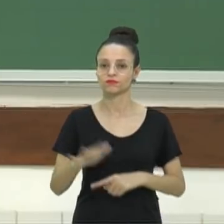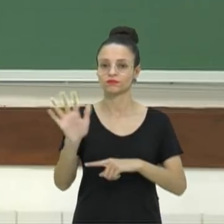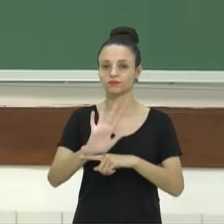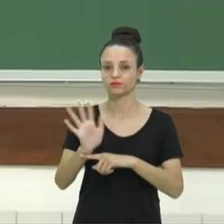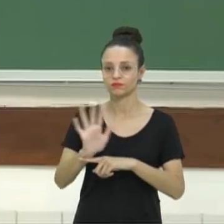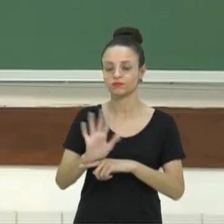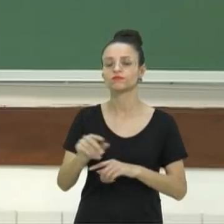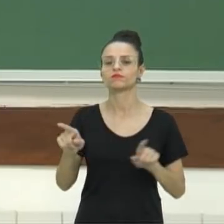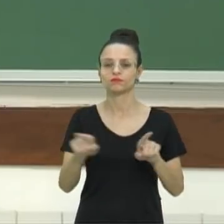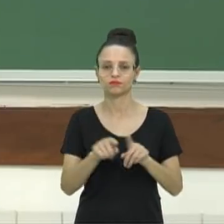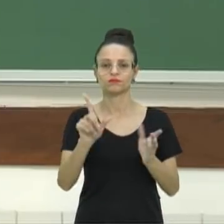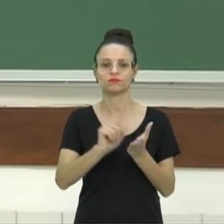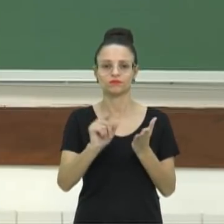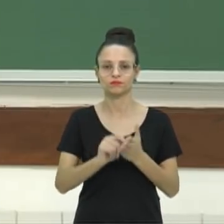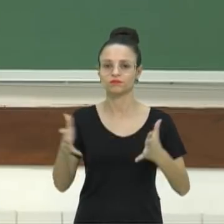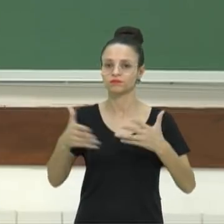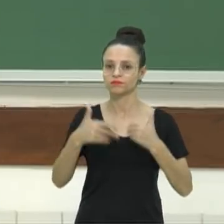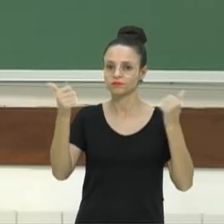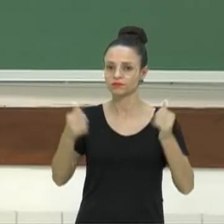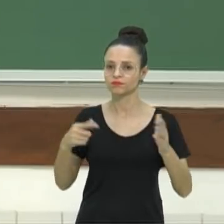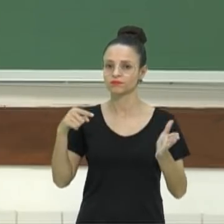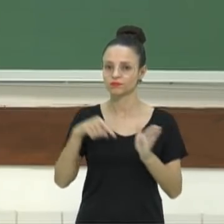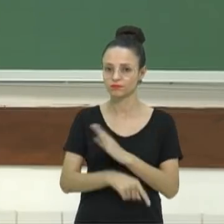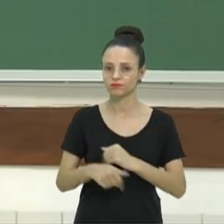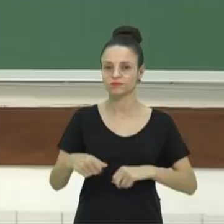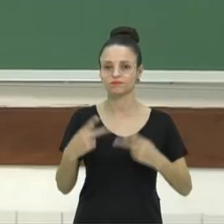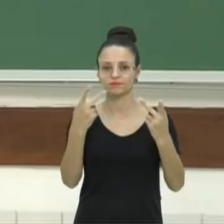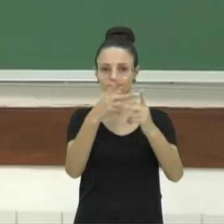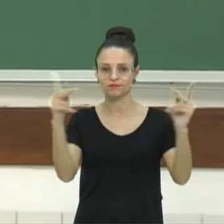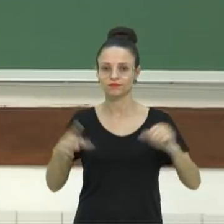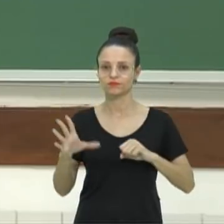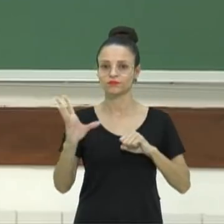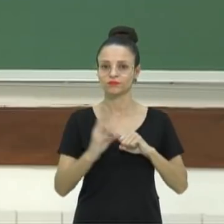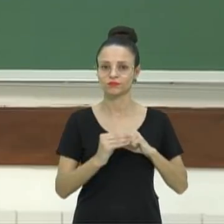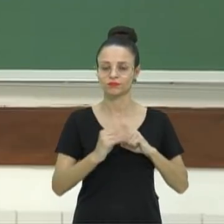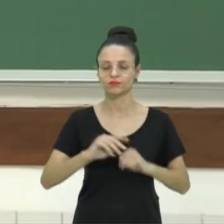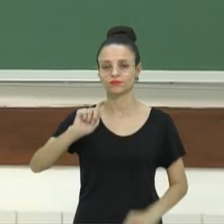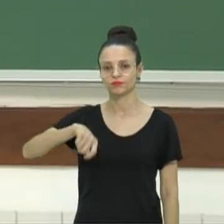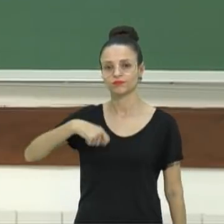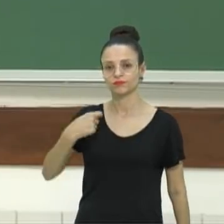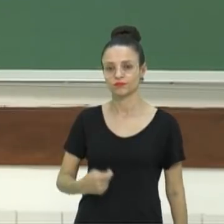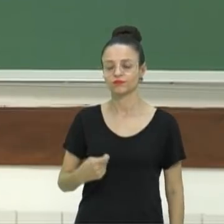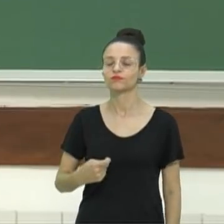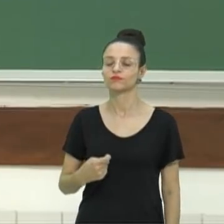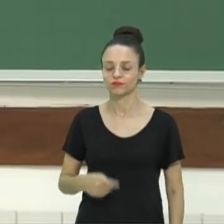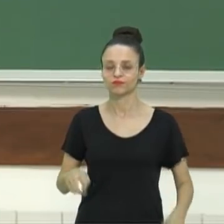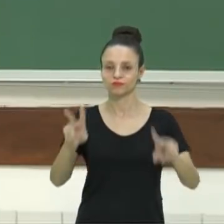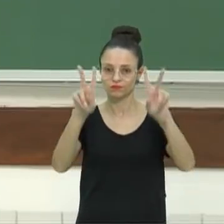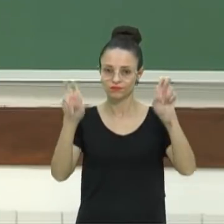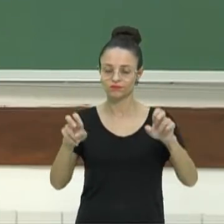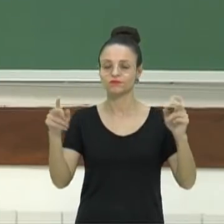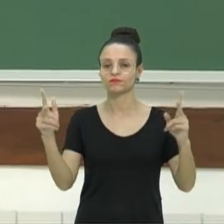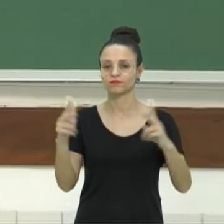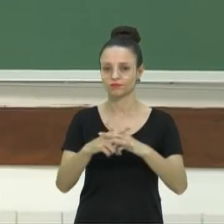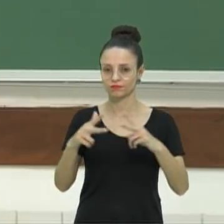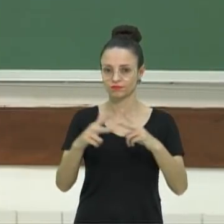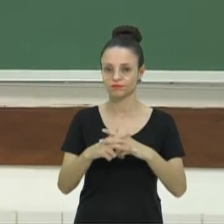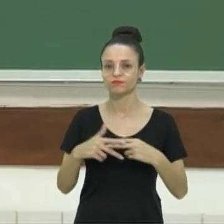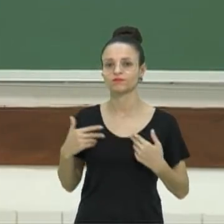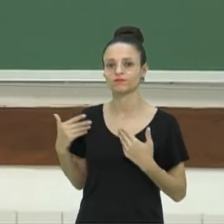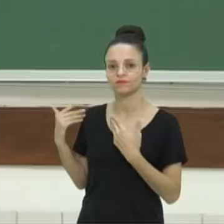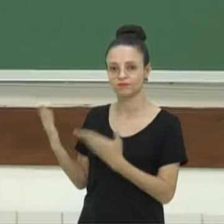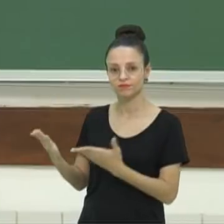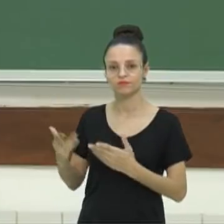trazem artigos que vão estar melhorando, aprofundando ainda mais o conhecimento sobre a modalidade, sobre o esporte de combate